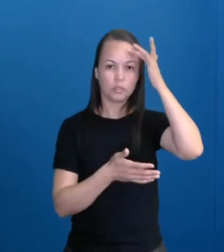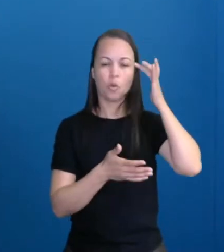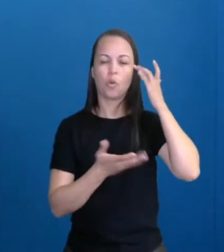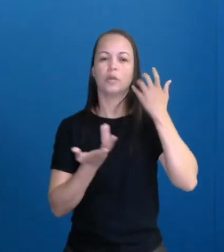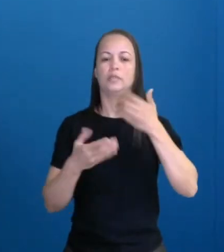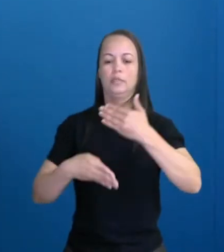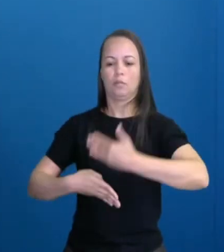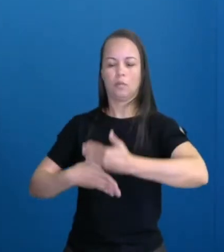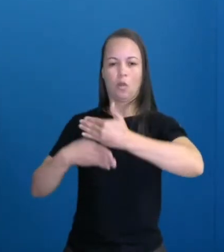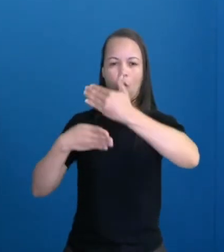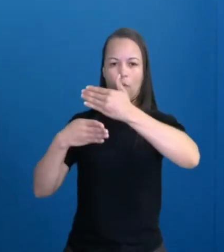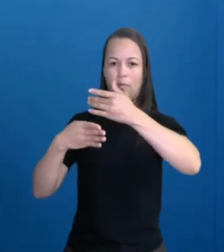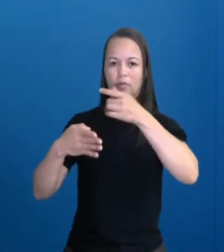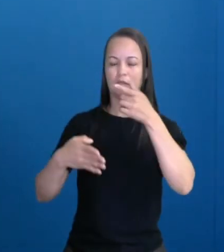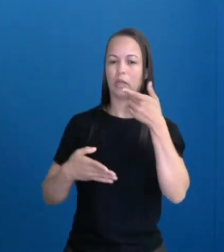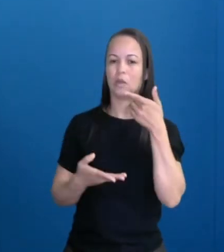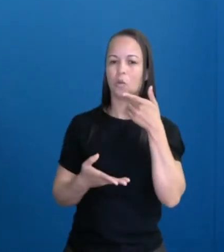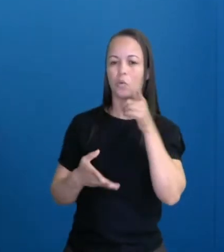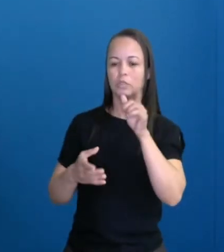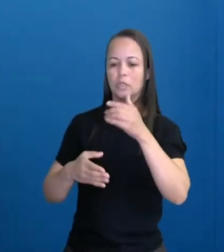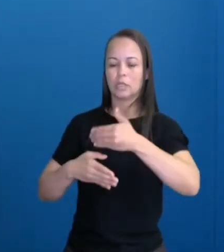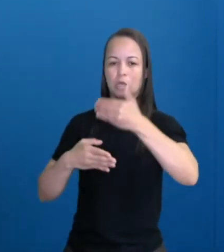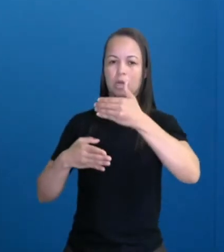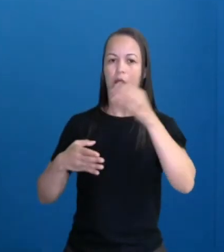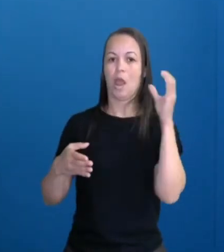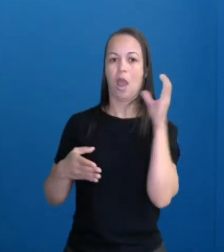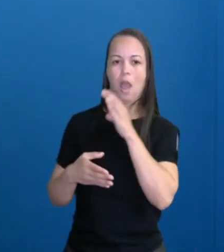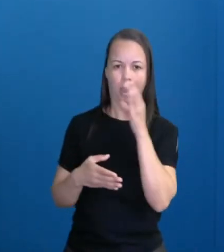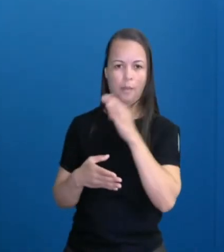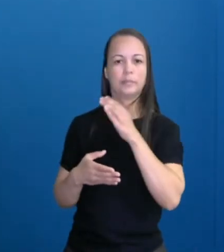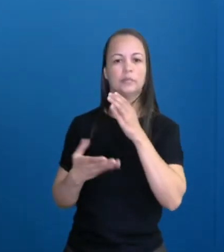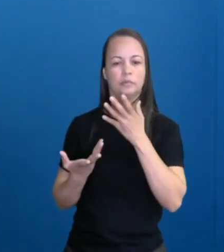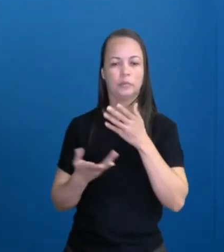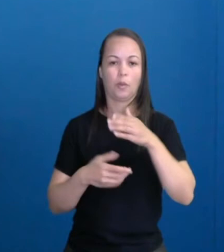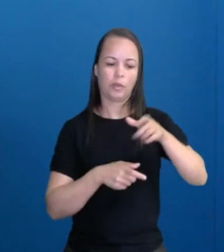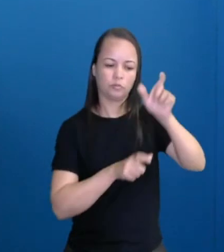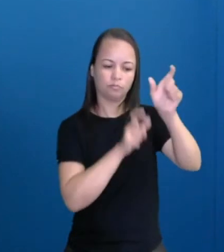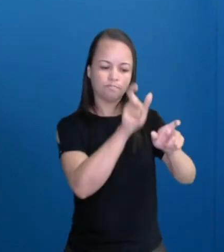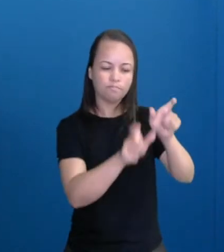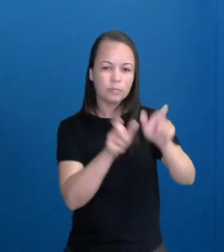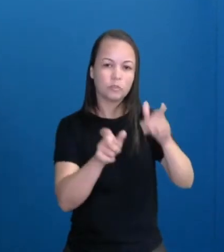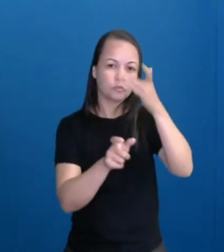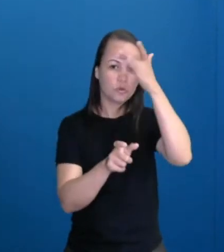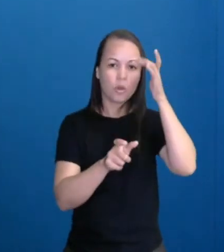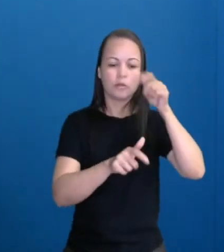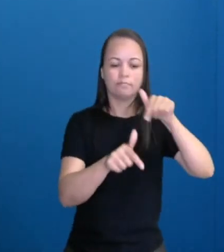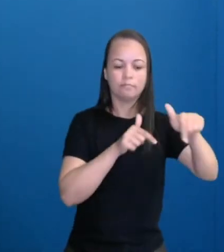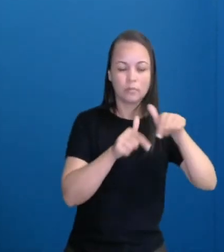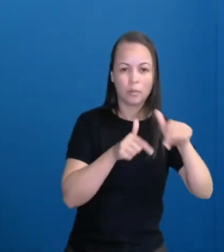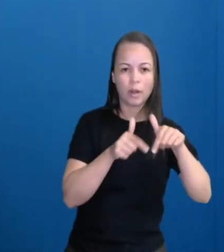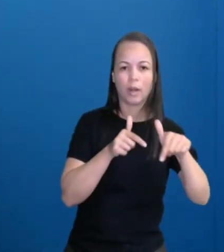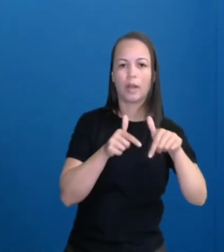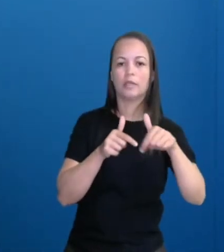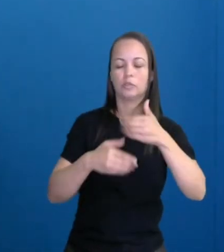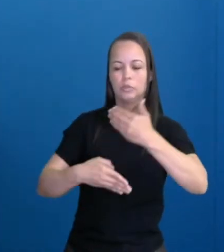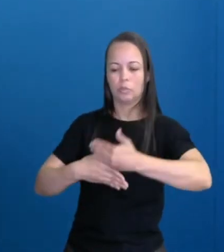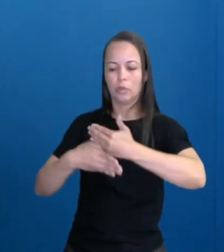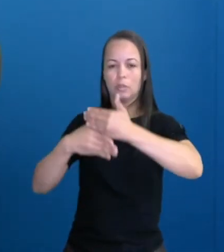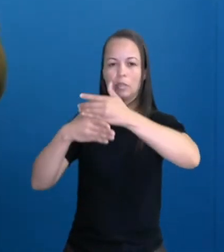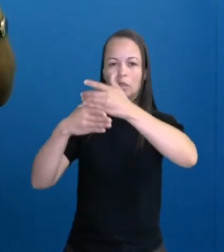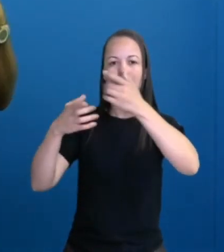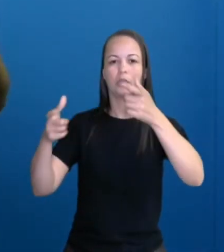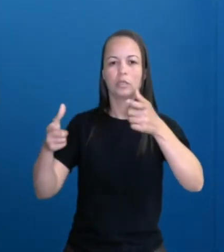pronta irá diminuir, exatamente. Mais pessoas trabalhando, menos tempo a obra vai durar.